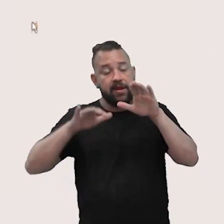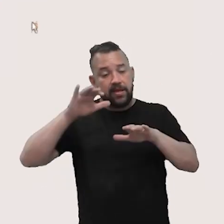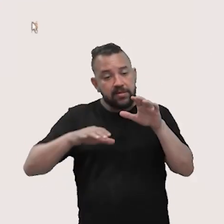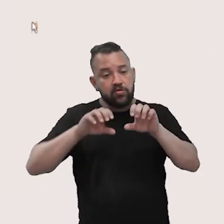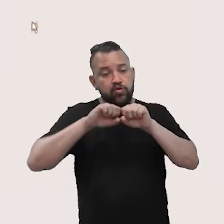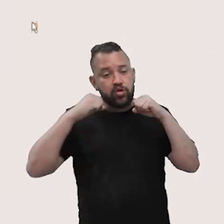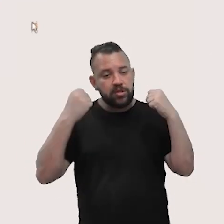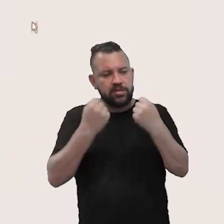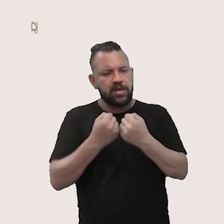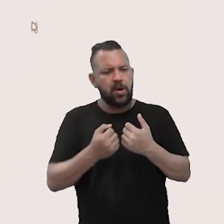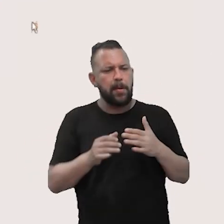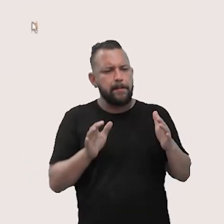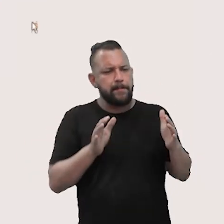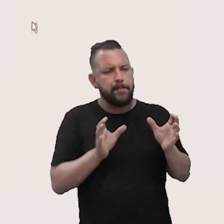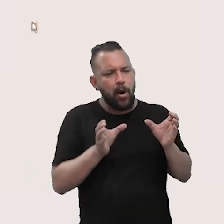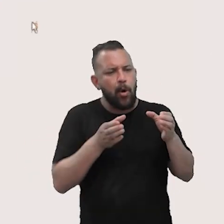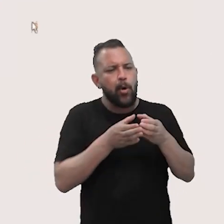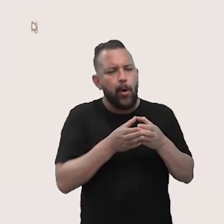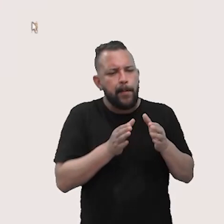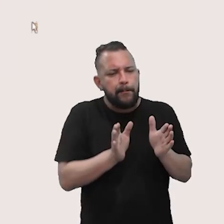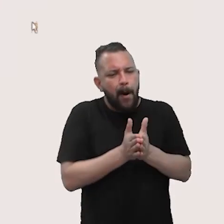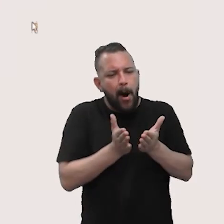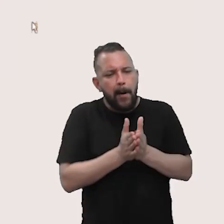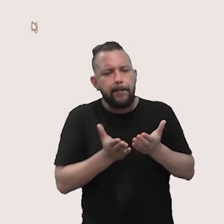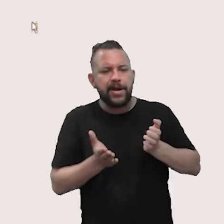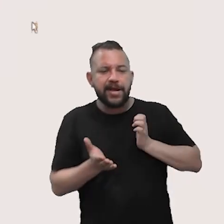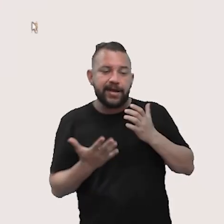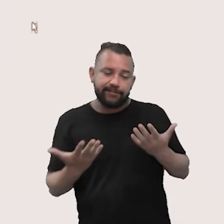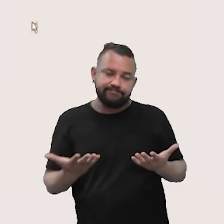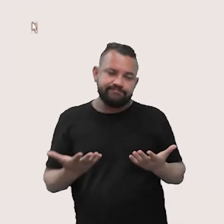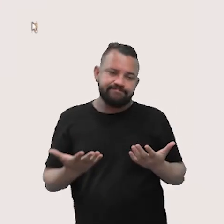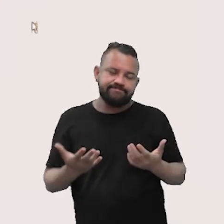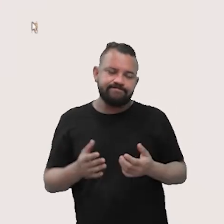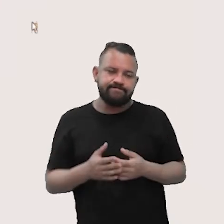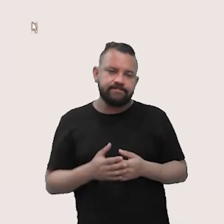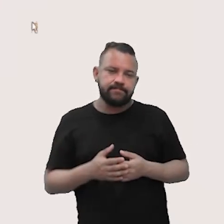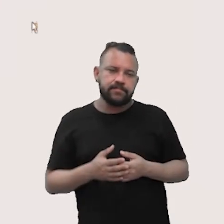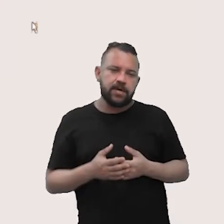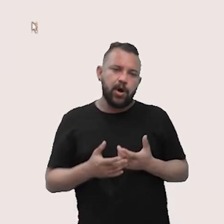as sociais. São variações que ocorrem de acordo com os hábitos e cultura de